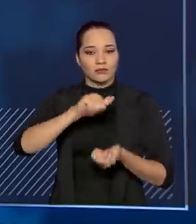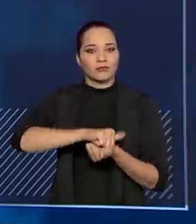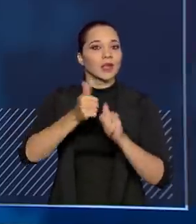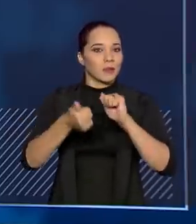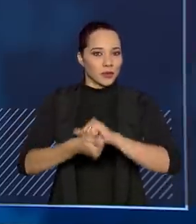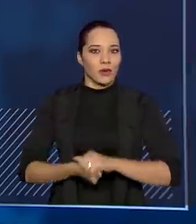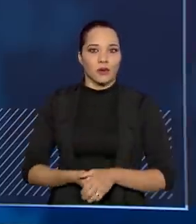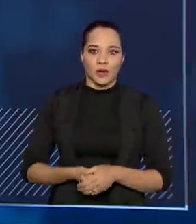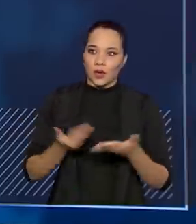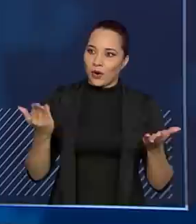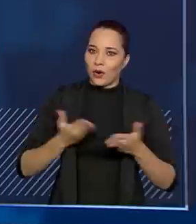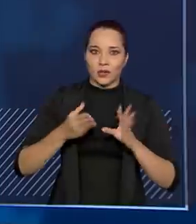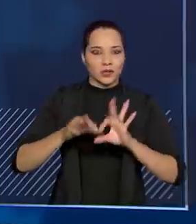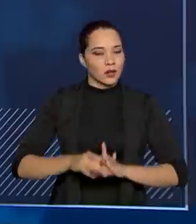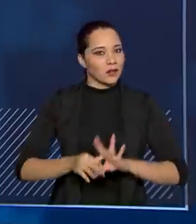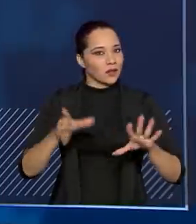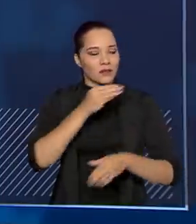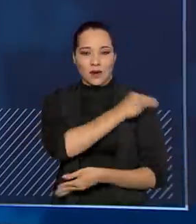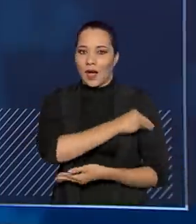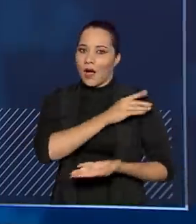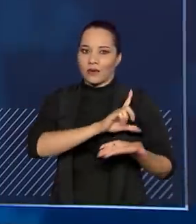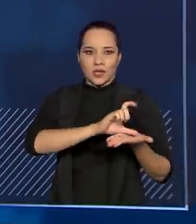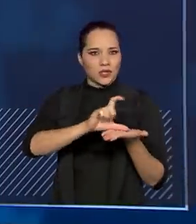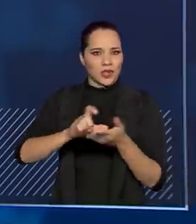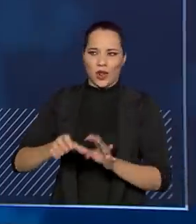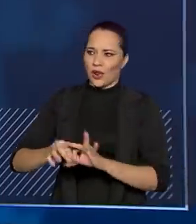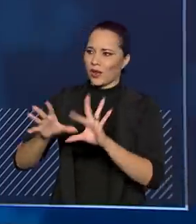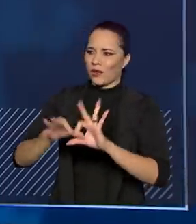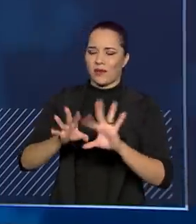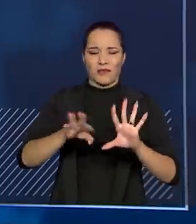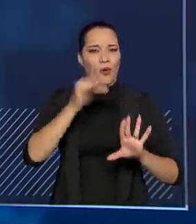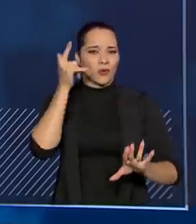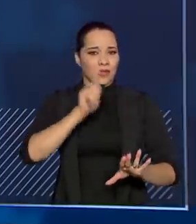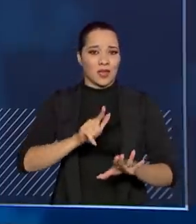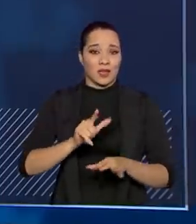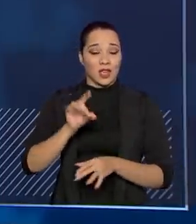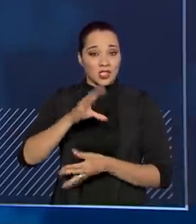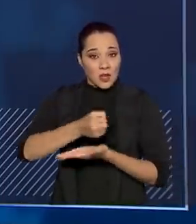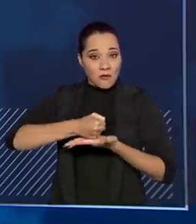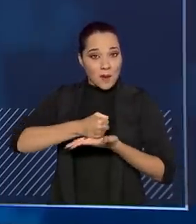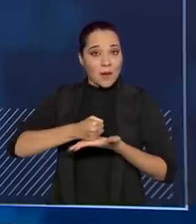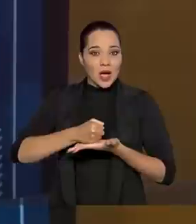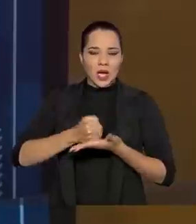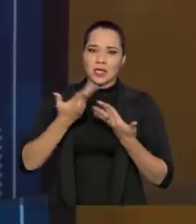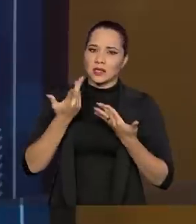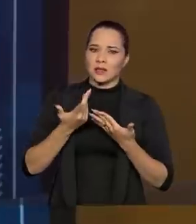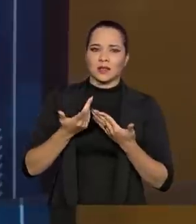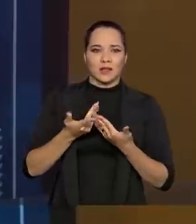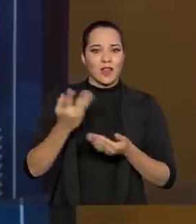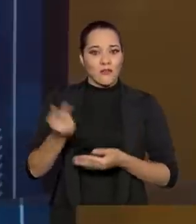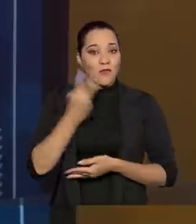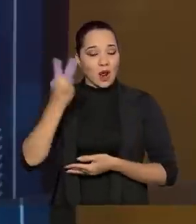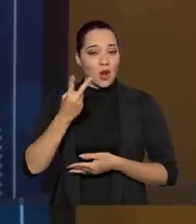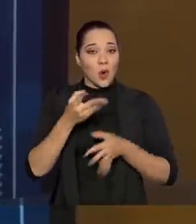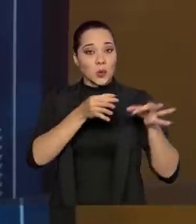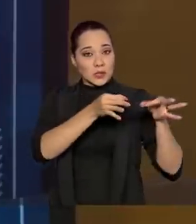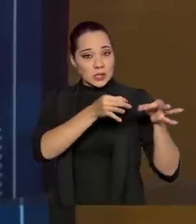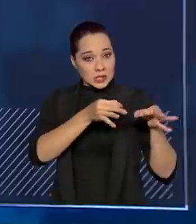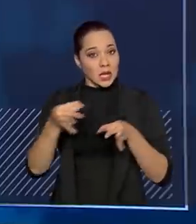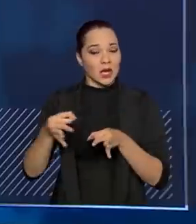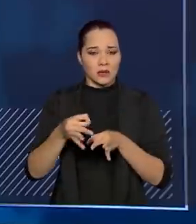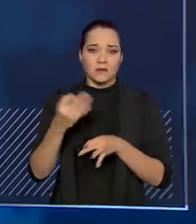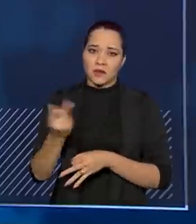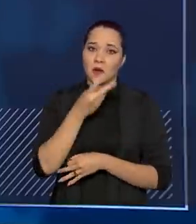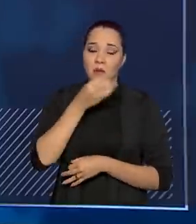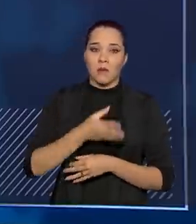álcool em gel disponível em qualquer lugar. Né? Não só nas farmácias. E não com preços abusivos. Exatamente, com preços bons,